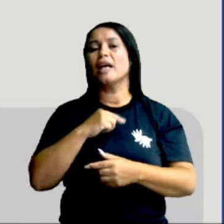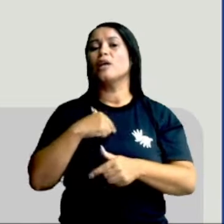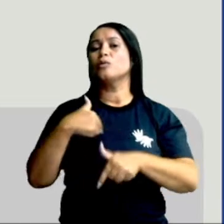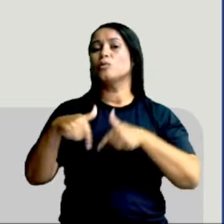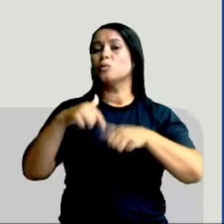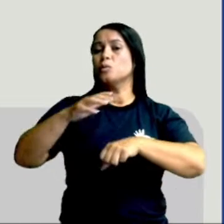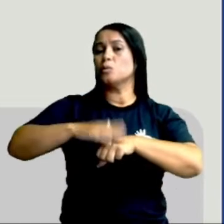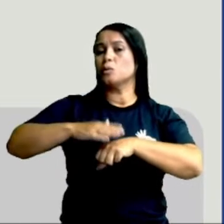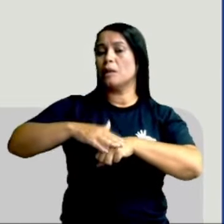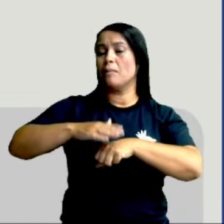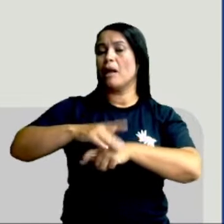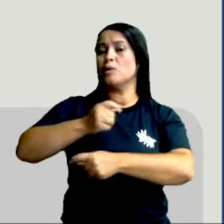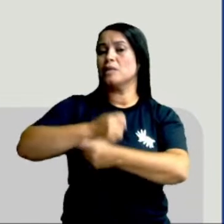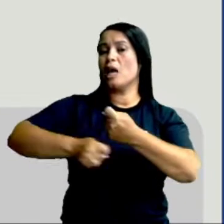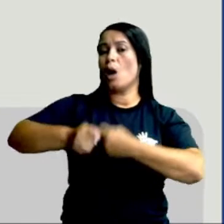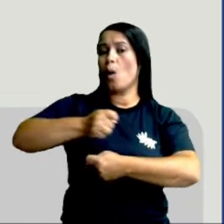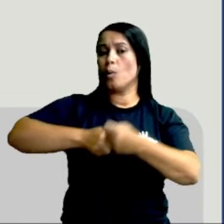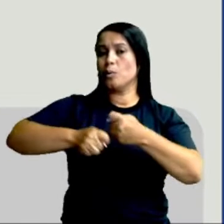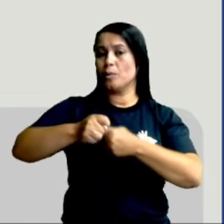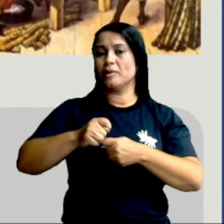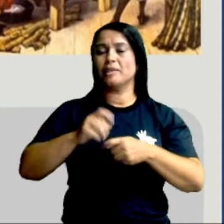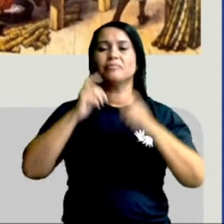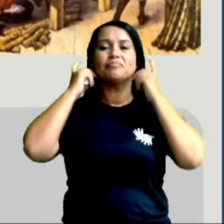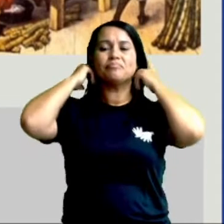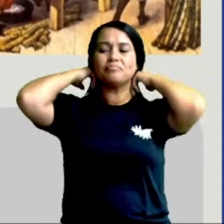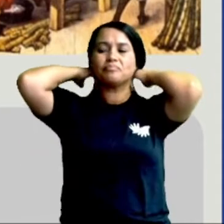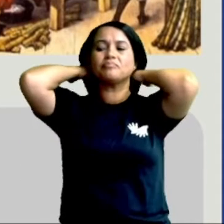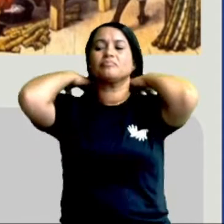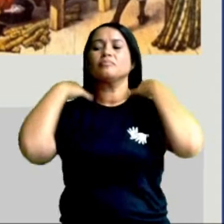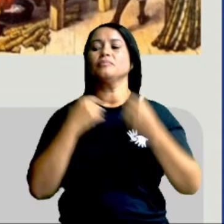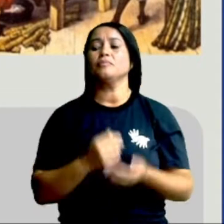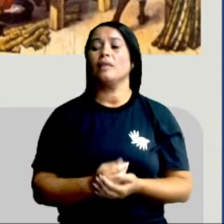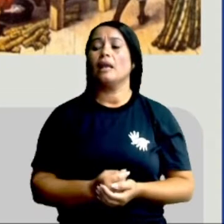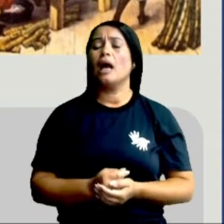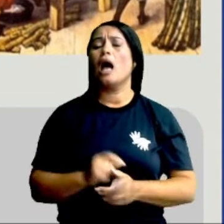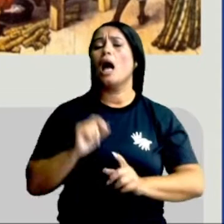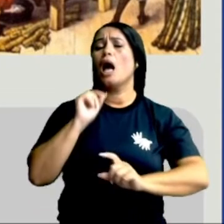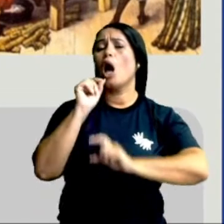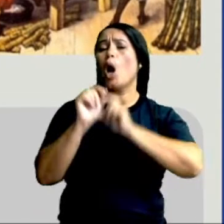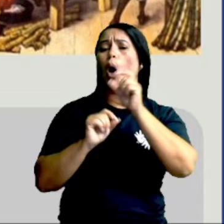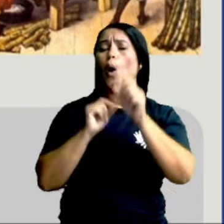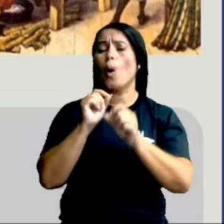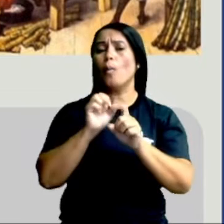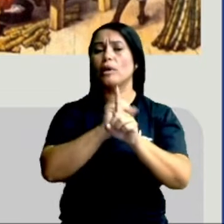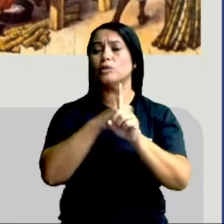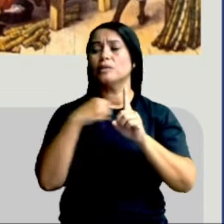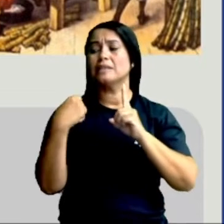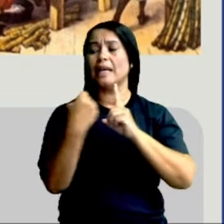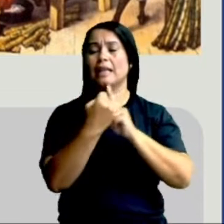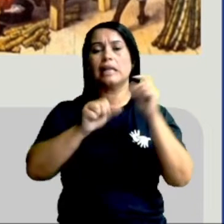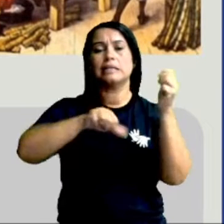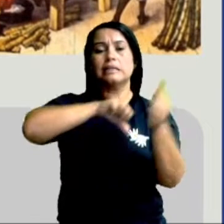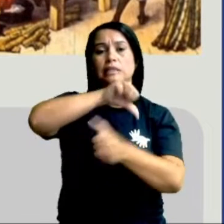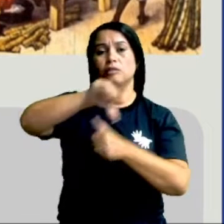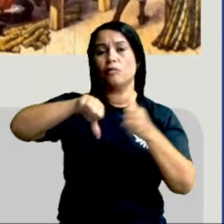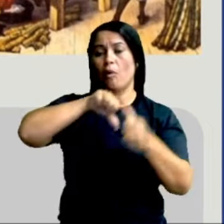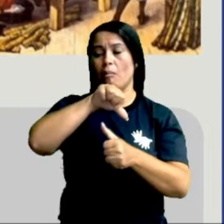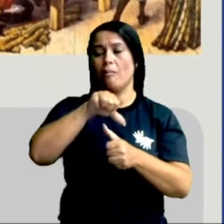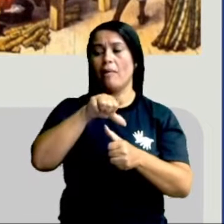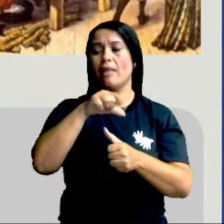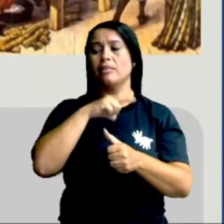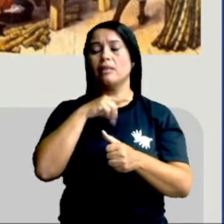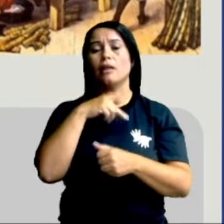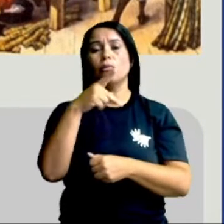atividades econômicas em relação ao trabalho. Então, de que modo a sociedade se transforma?